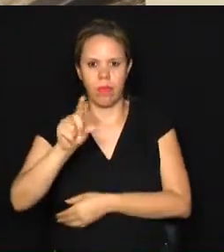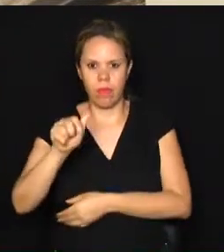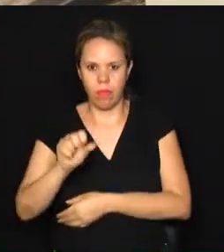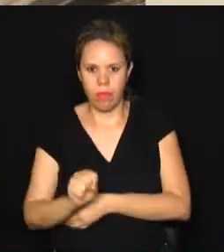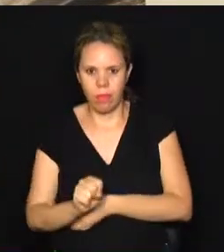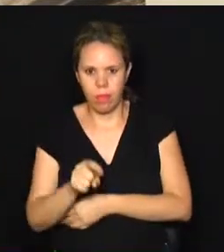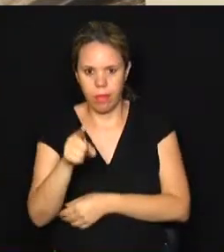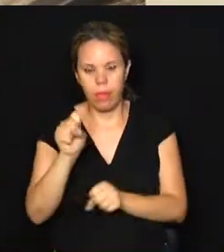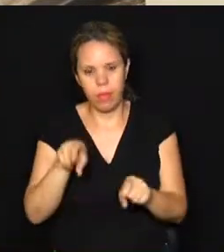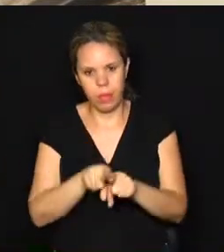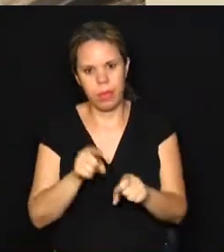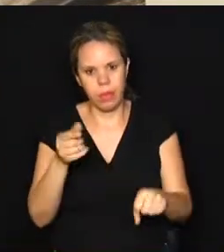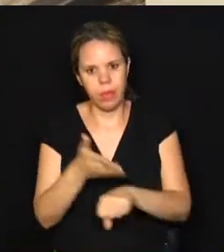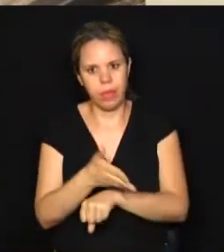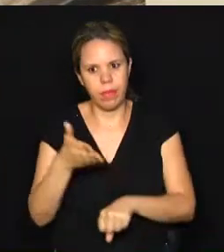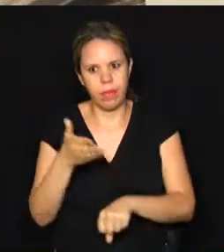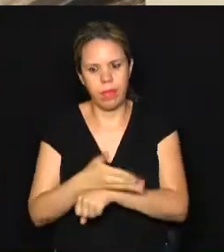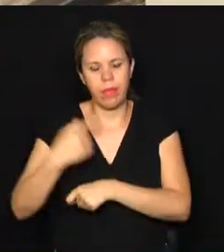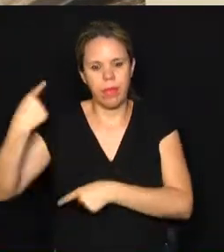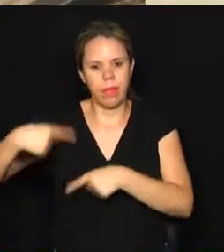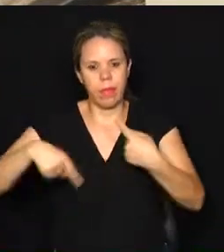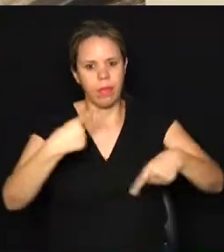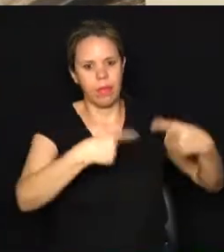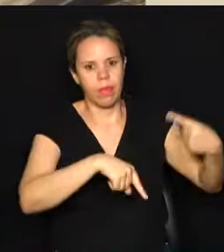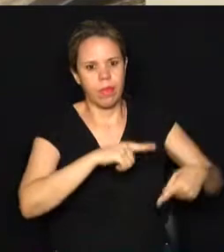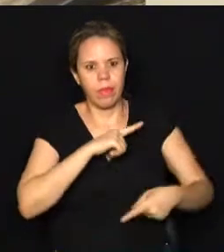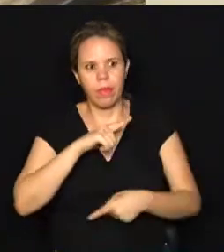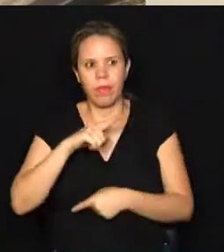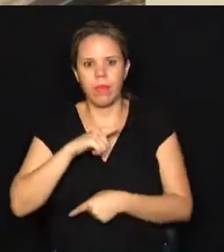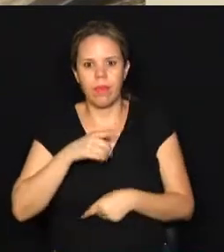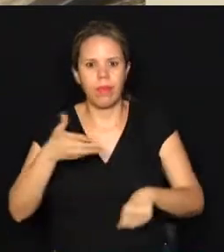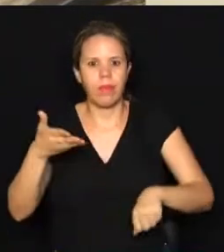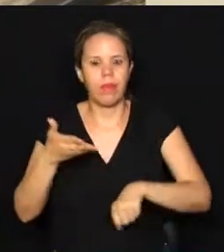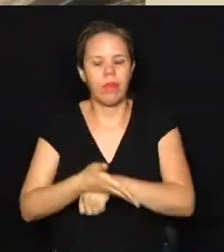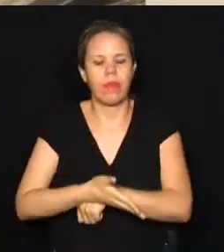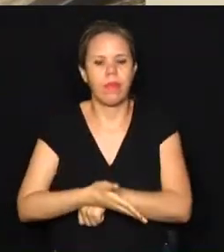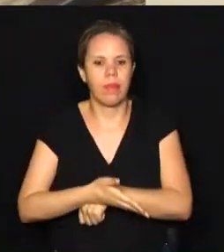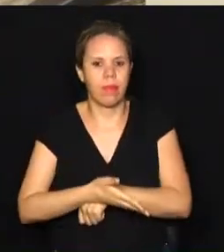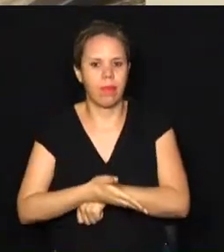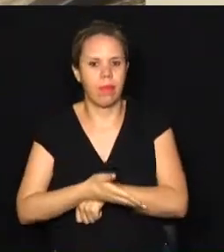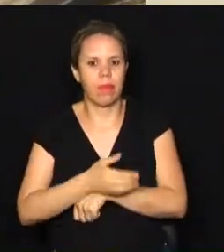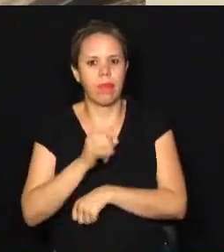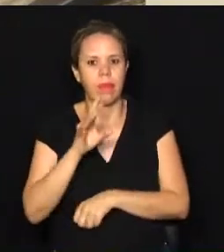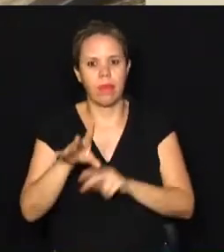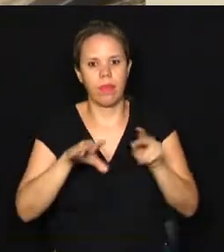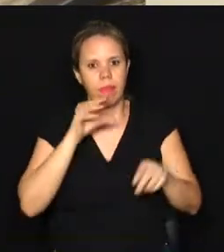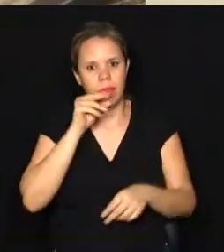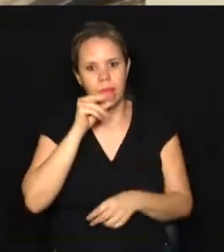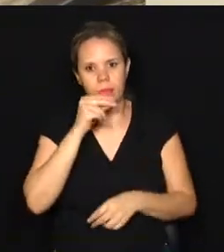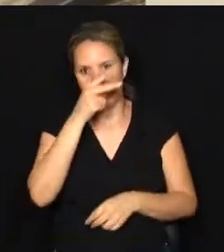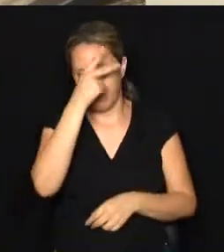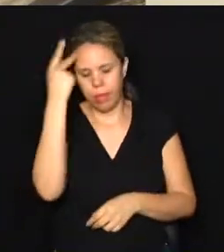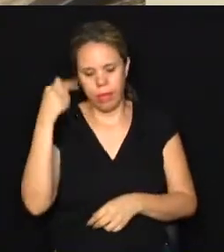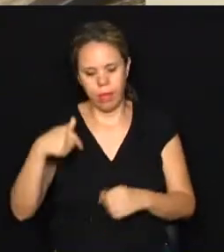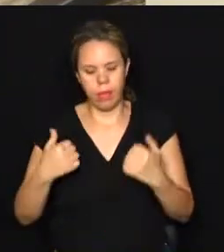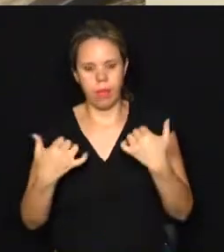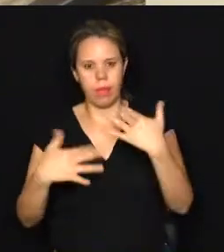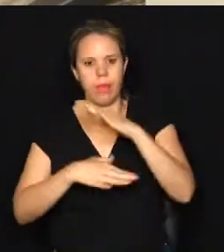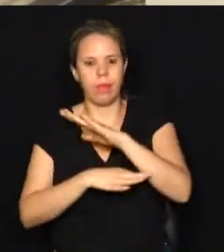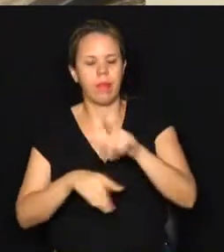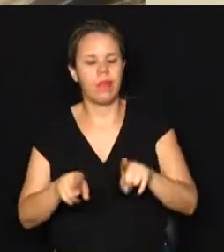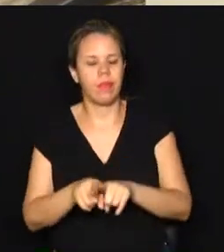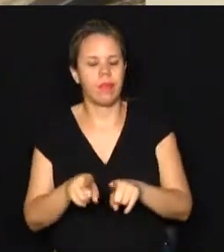também pode participar desse debate, que tem o acesso restrito apenas a funcionários aqui da Câmara Municipal, mas você